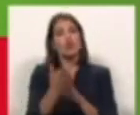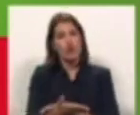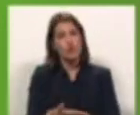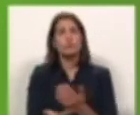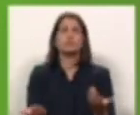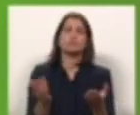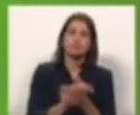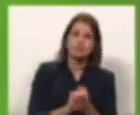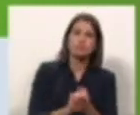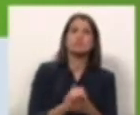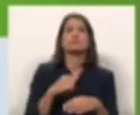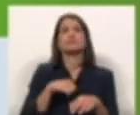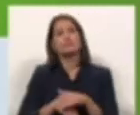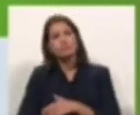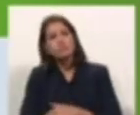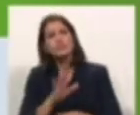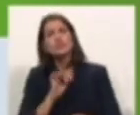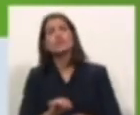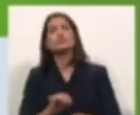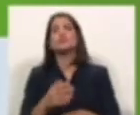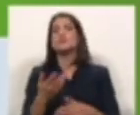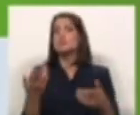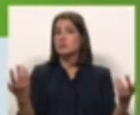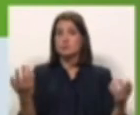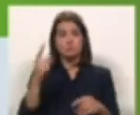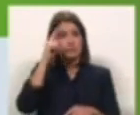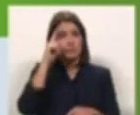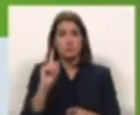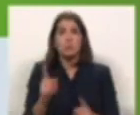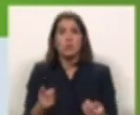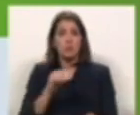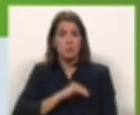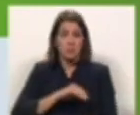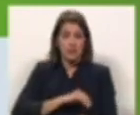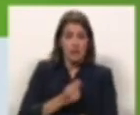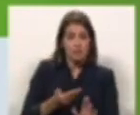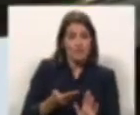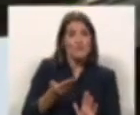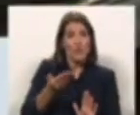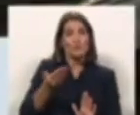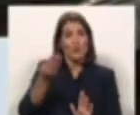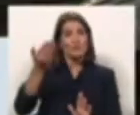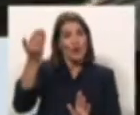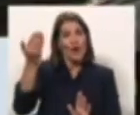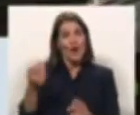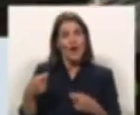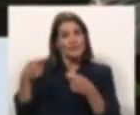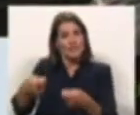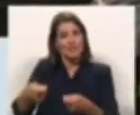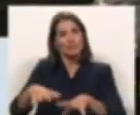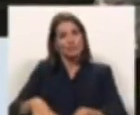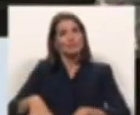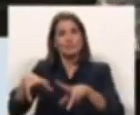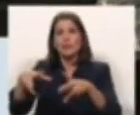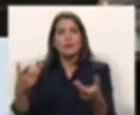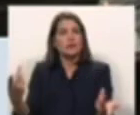casou teve filhos sem saber o que é ver o salário é crescer sem saber o que é ver o investimento dá frutos foram